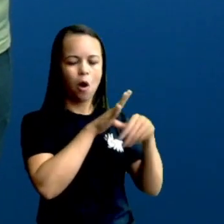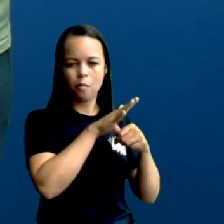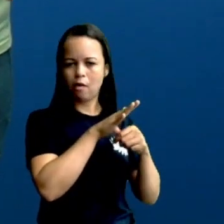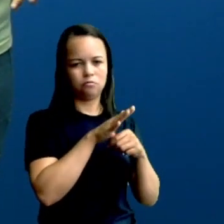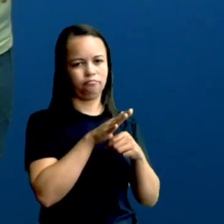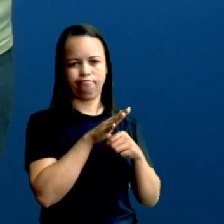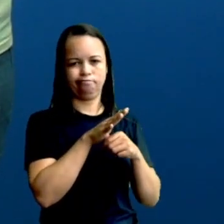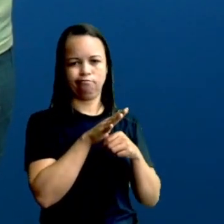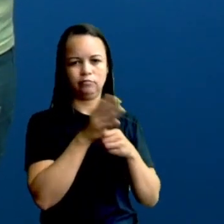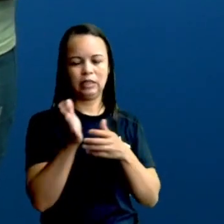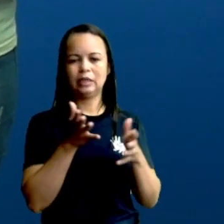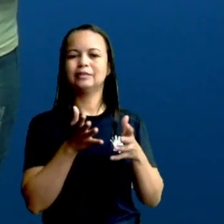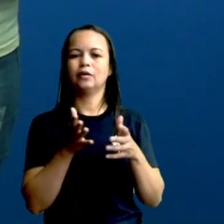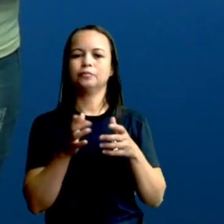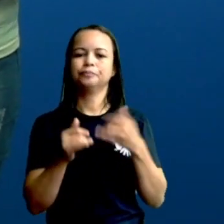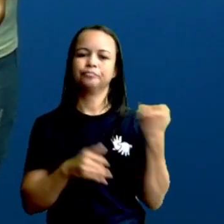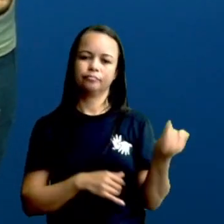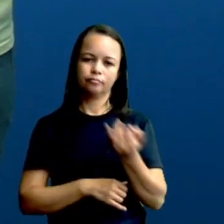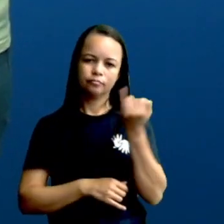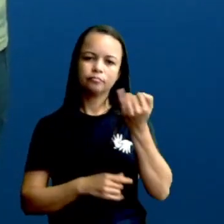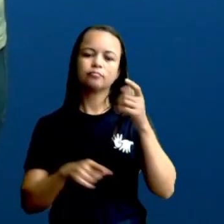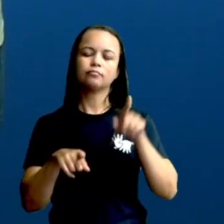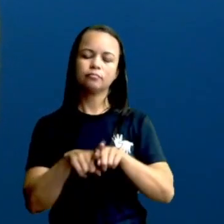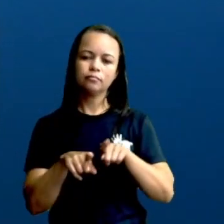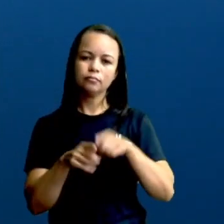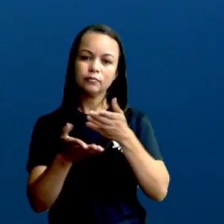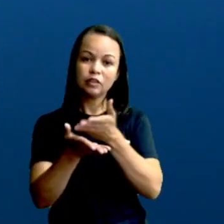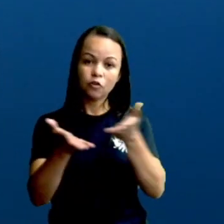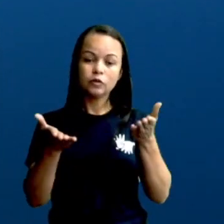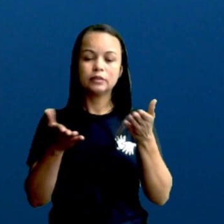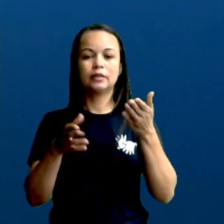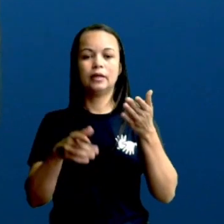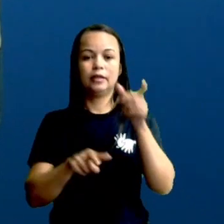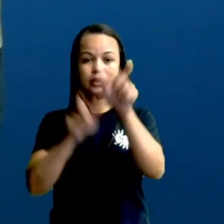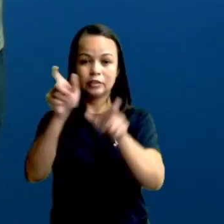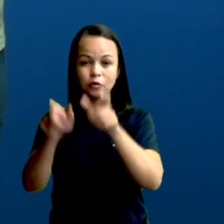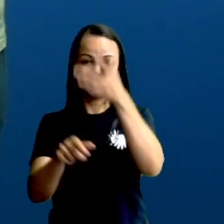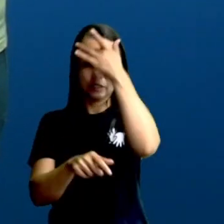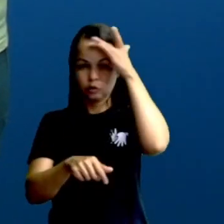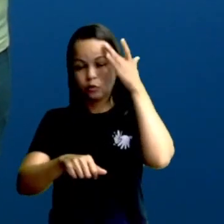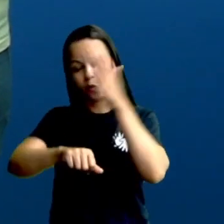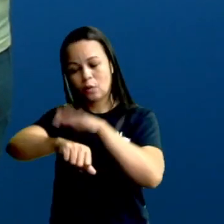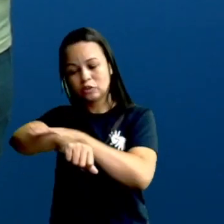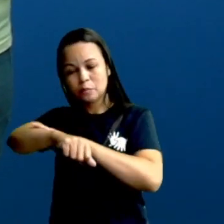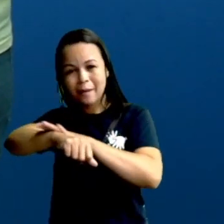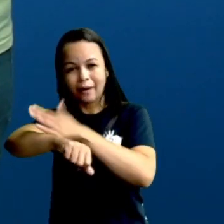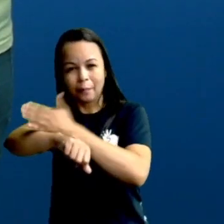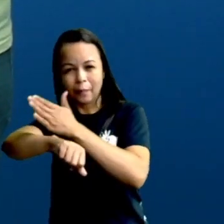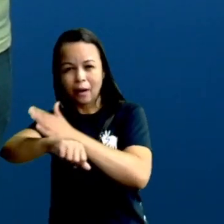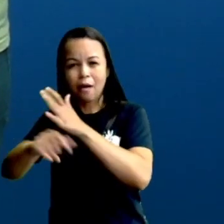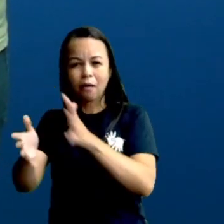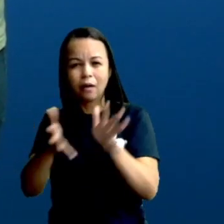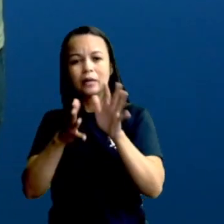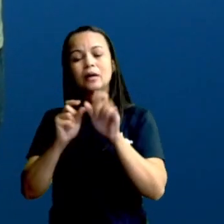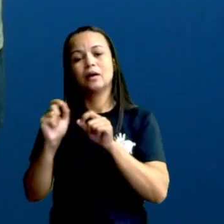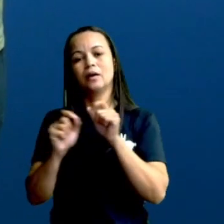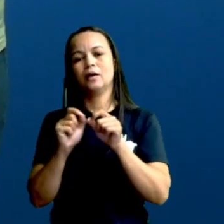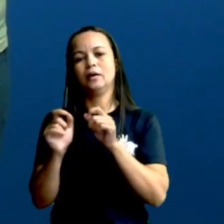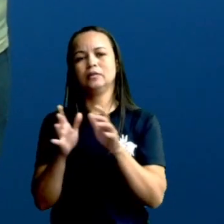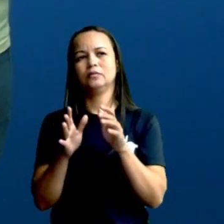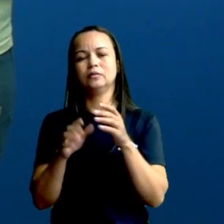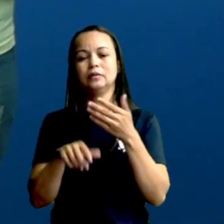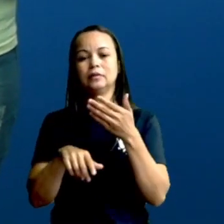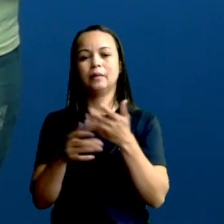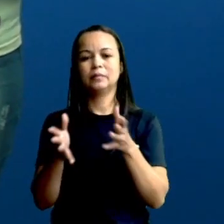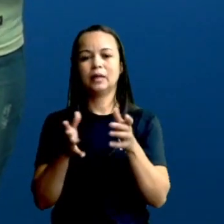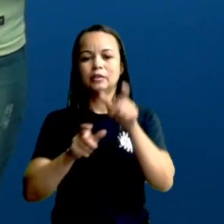Né? Dificilmente. Então é importante também você que é branco, branca realmente, reconhecer que em determinadas